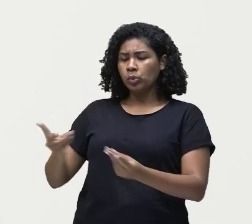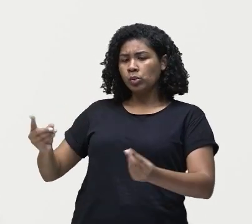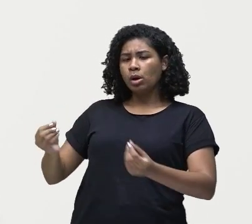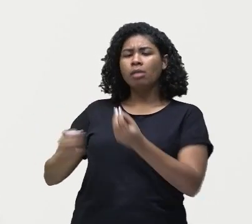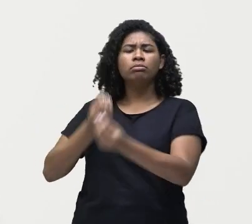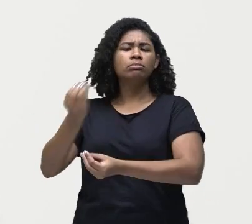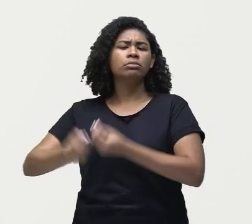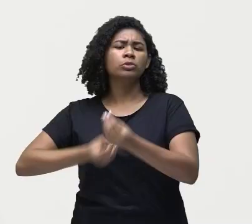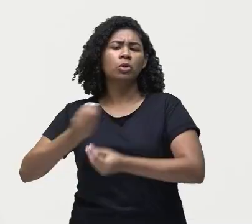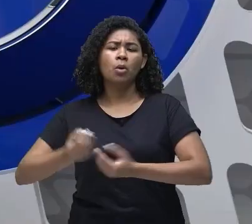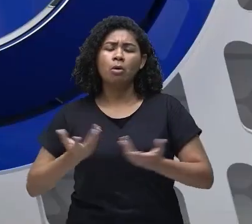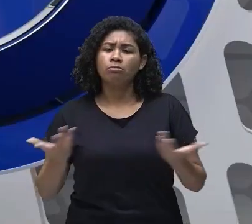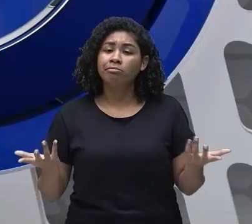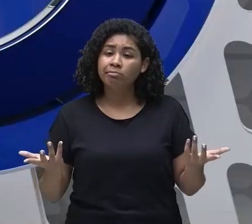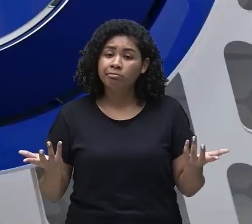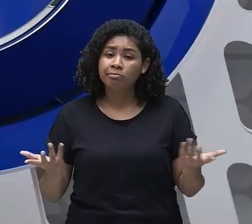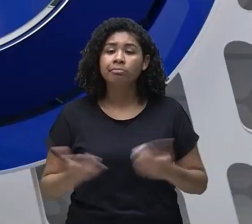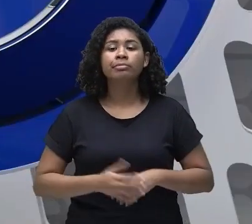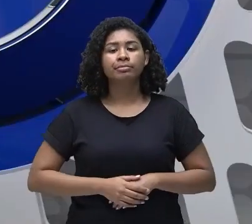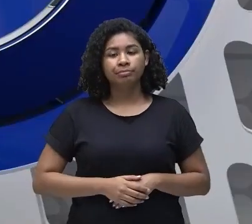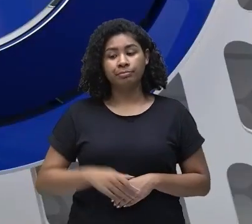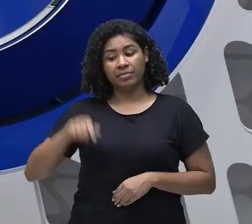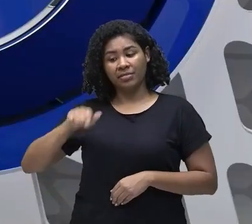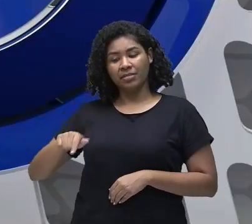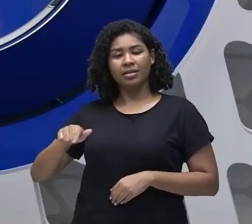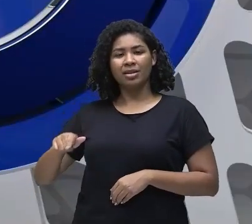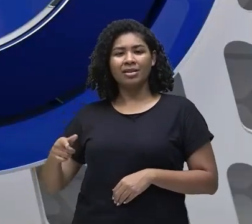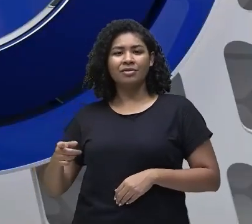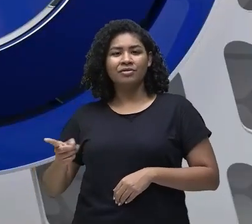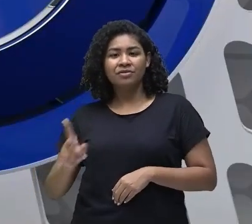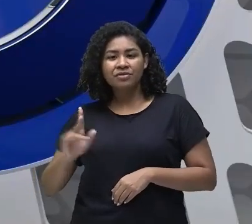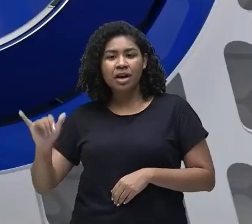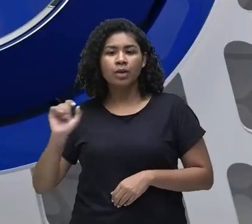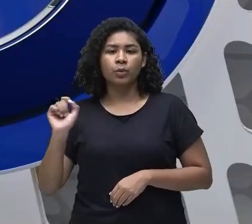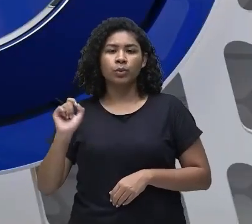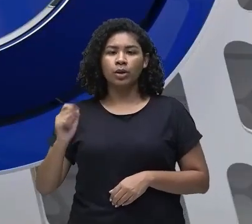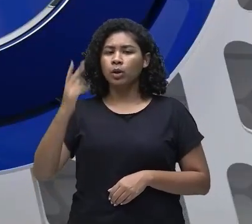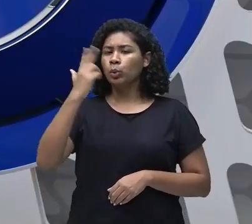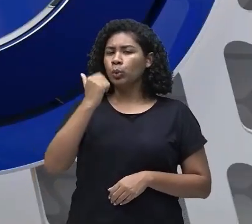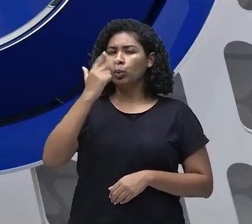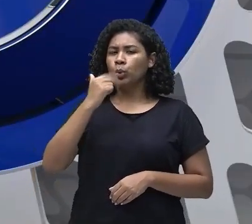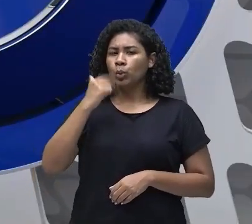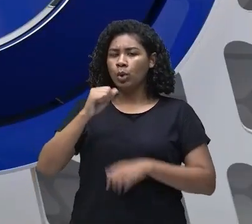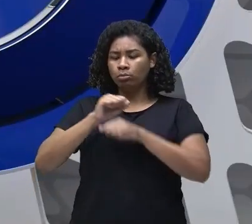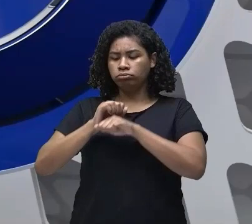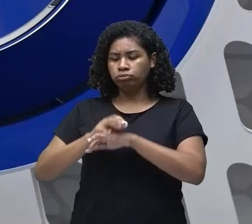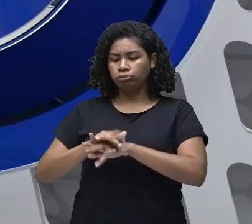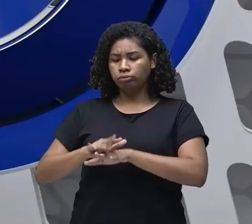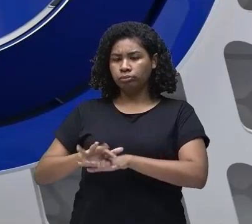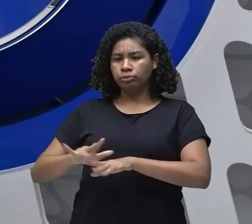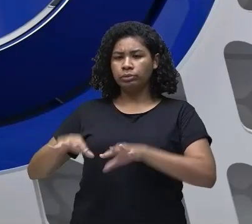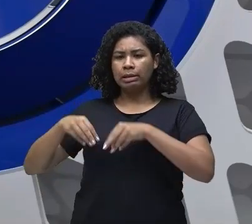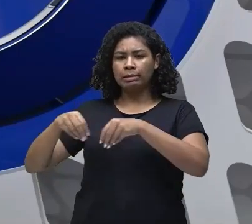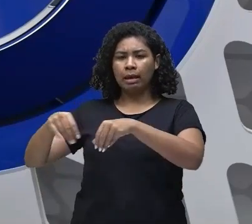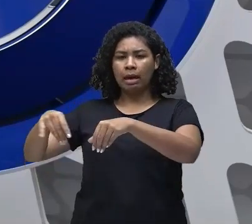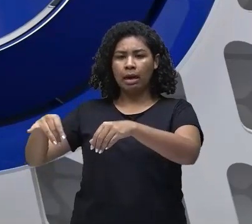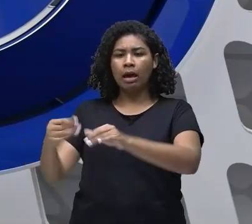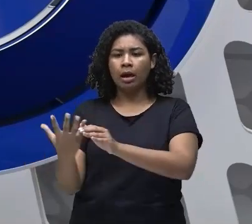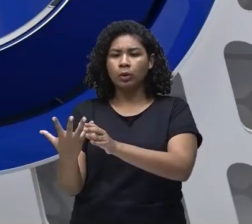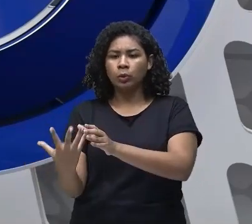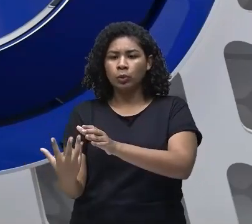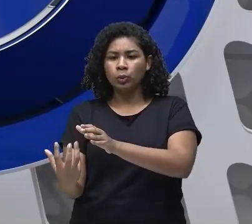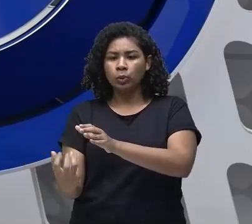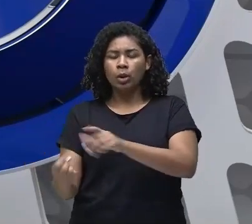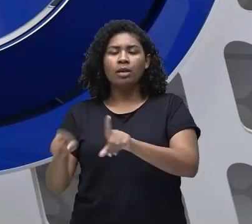decomposição desse animal, né? Ele vai voltar os seus nutrientes para a terra por ação dos decompositores. Bactérias